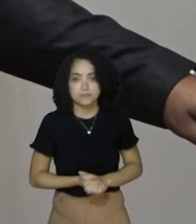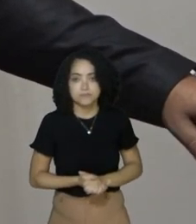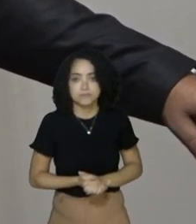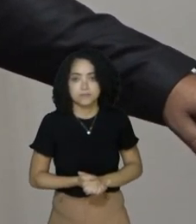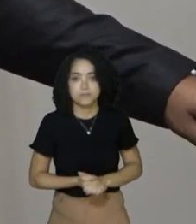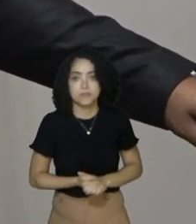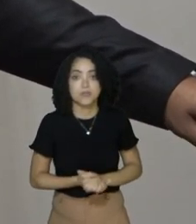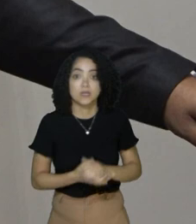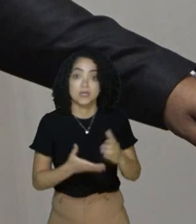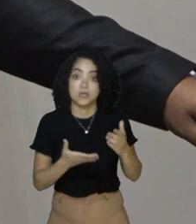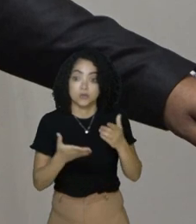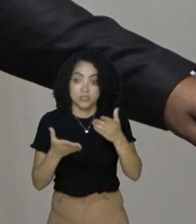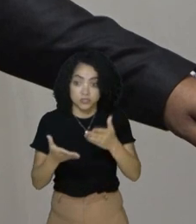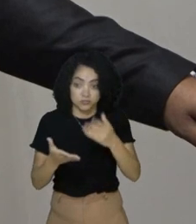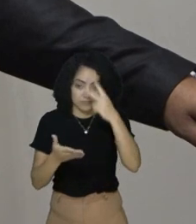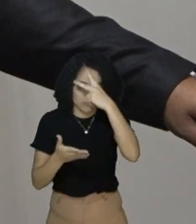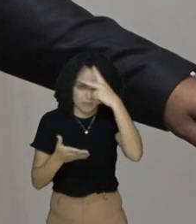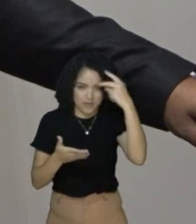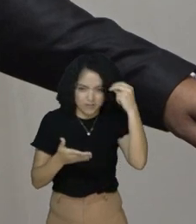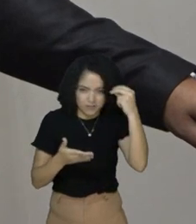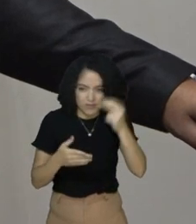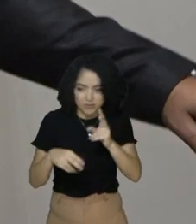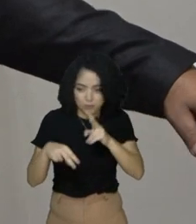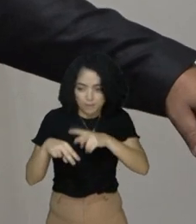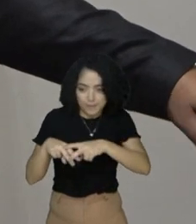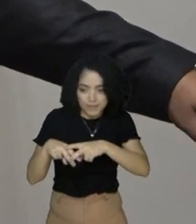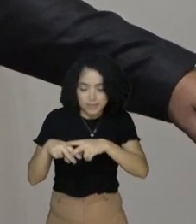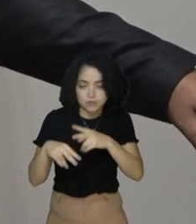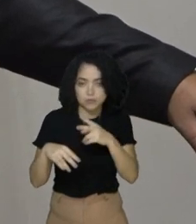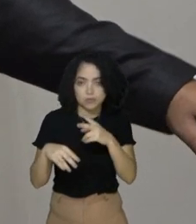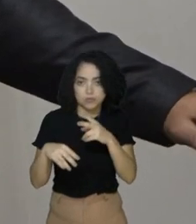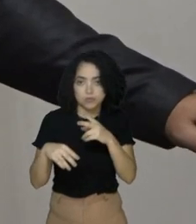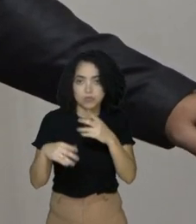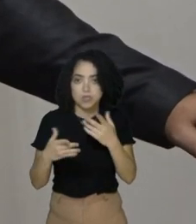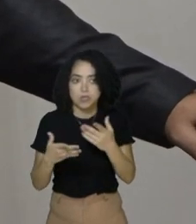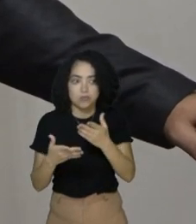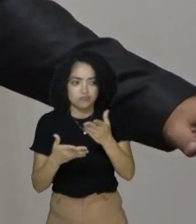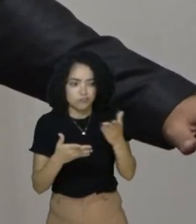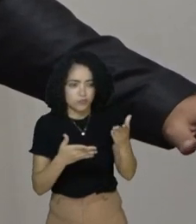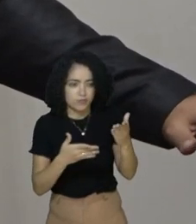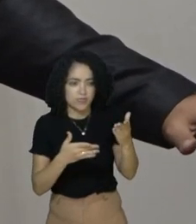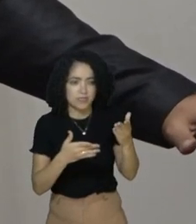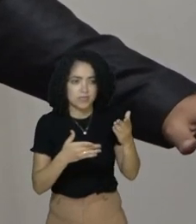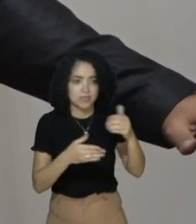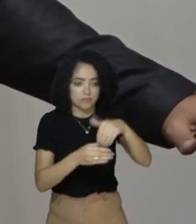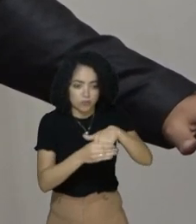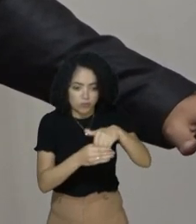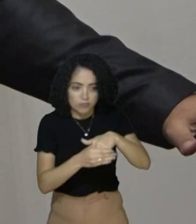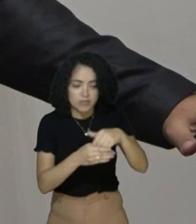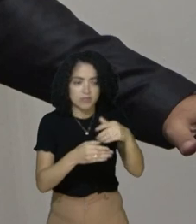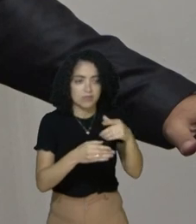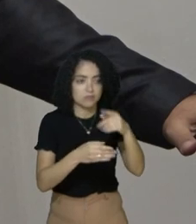Quando a gente chega a ver um prefeito preso, quando a gente vê entes públicos eleitos presos,